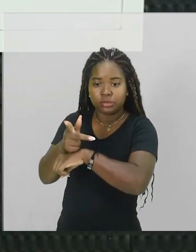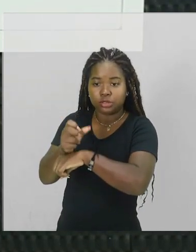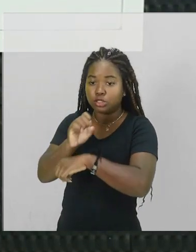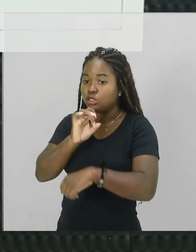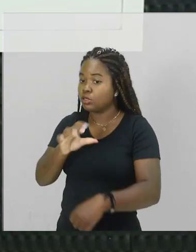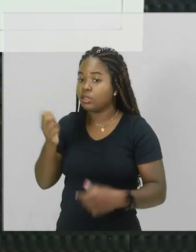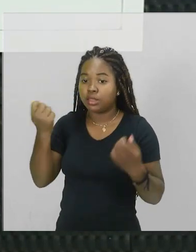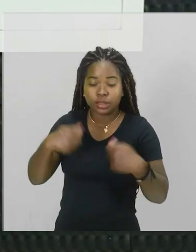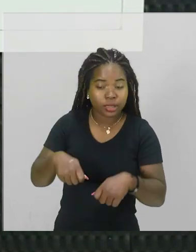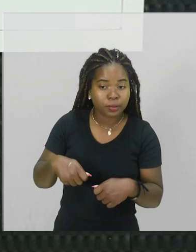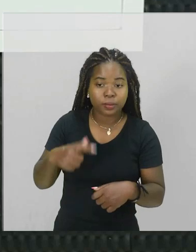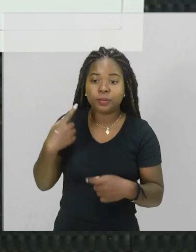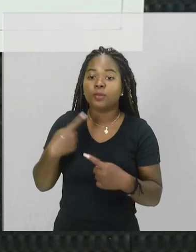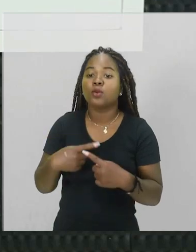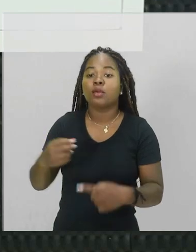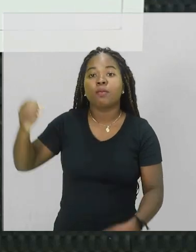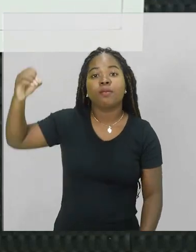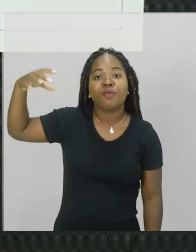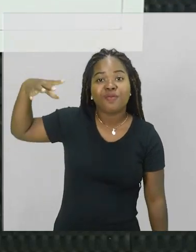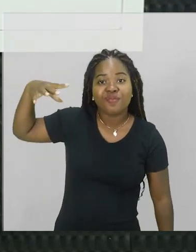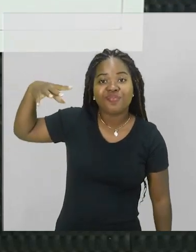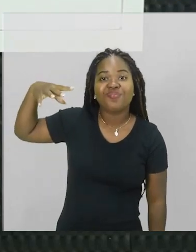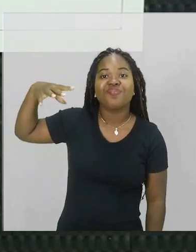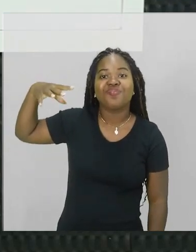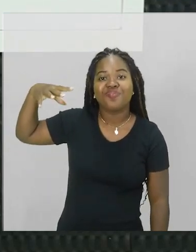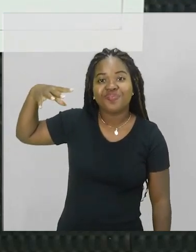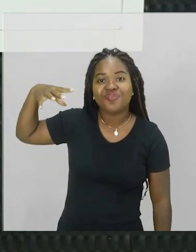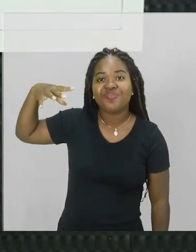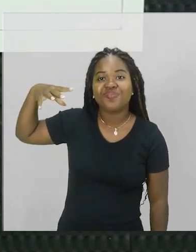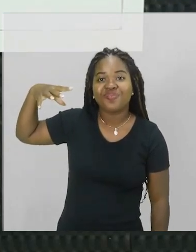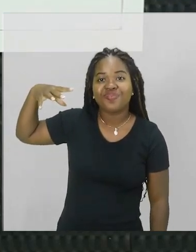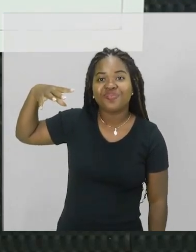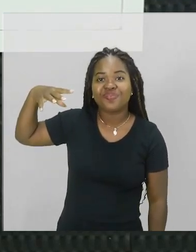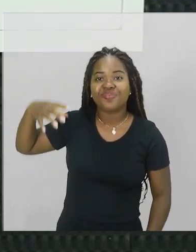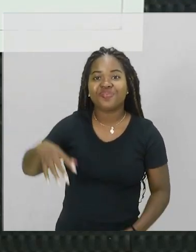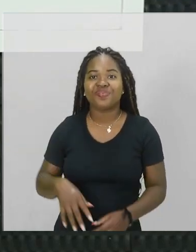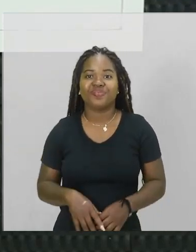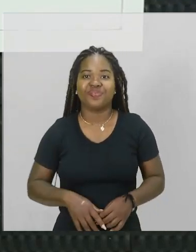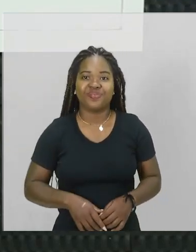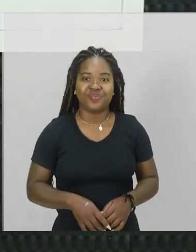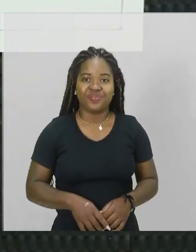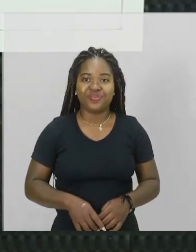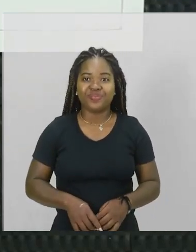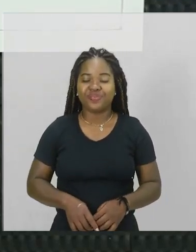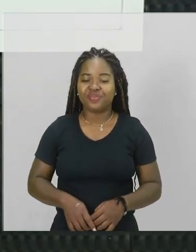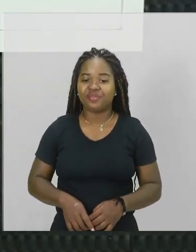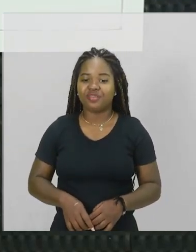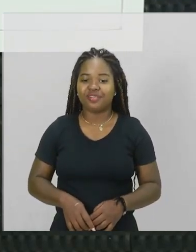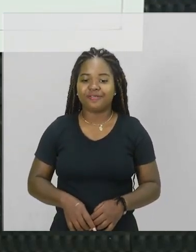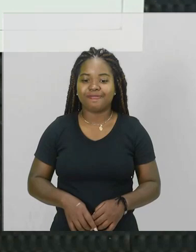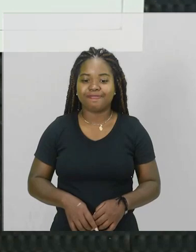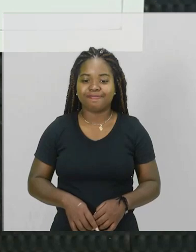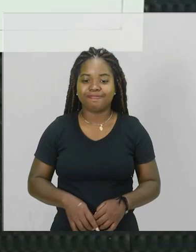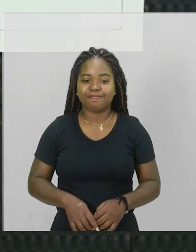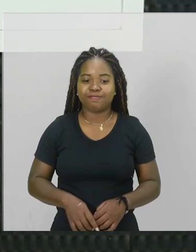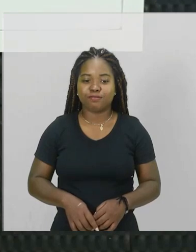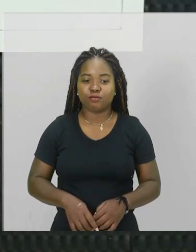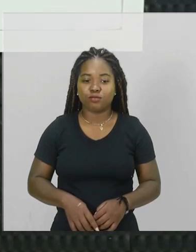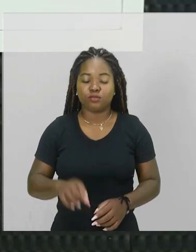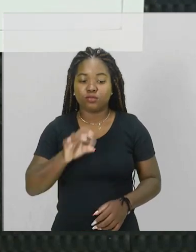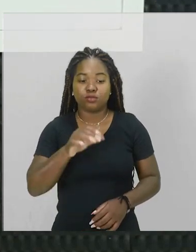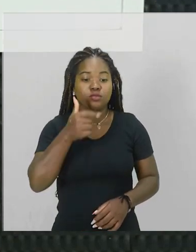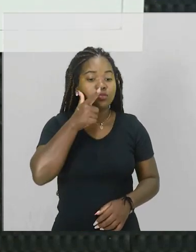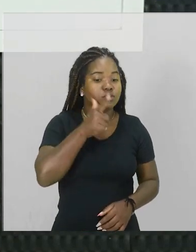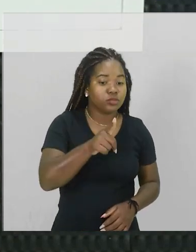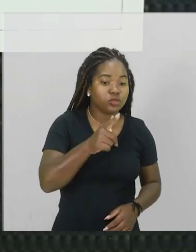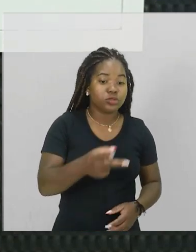né, por conta da luz, por conta do reflexo, né, da luz que vem de alguma fonte, certo? Então, você só consegue ver as